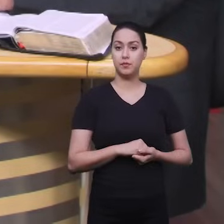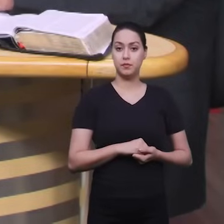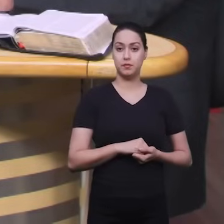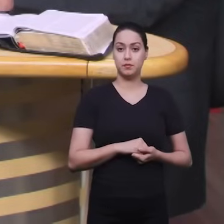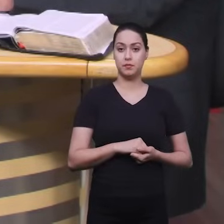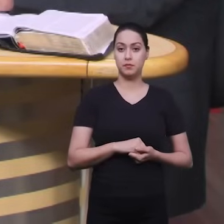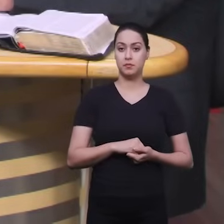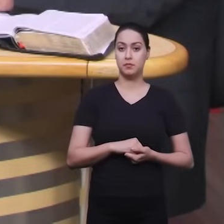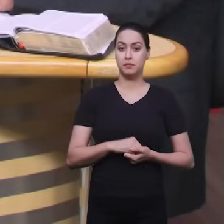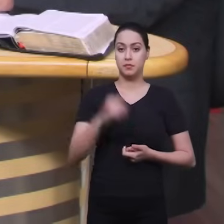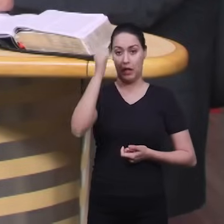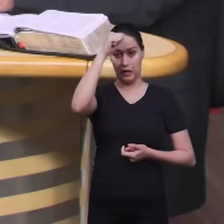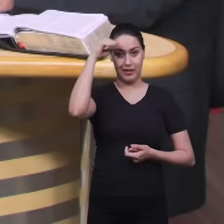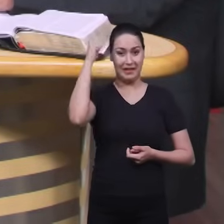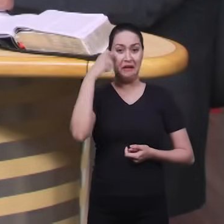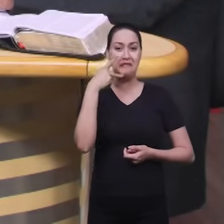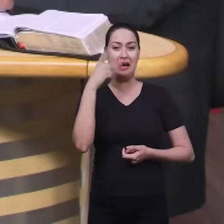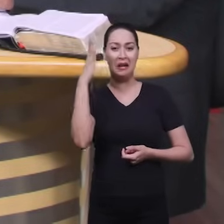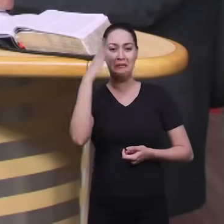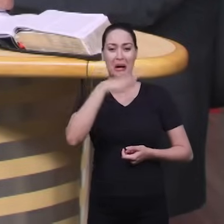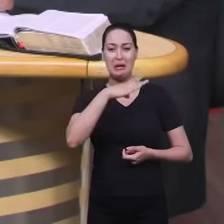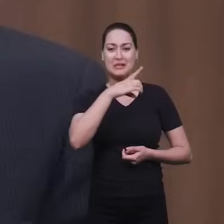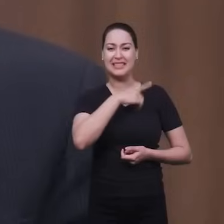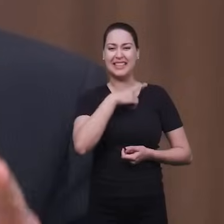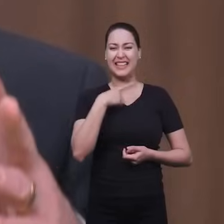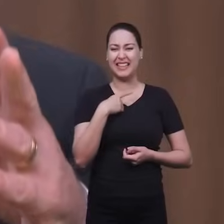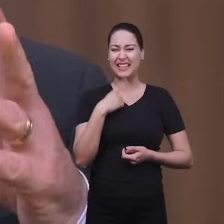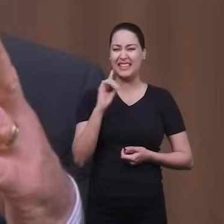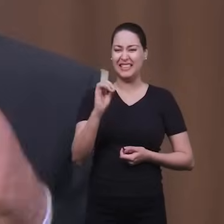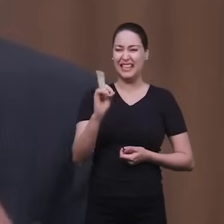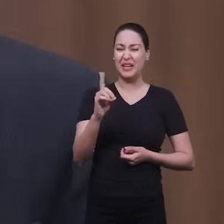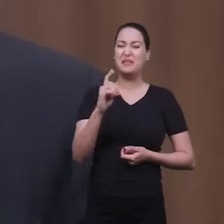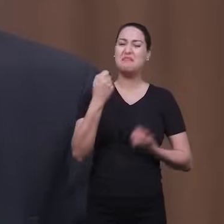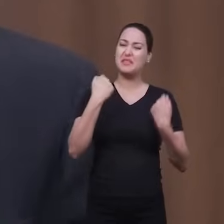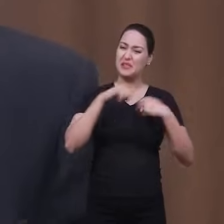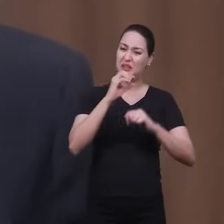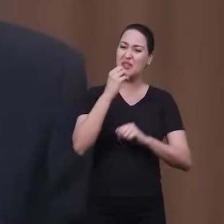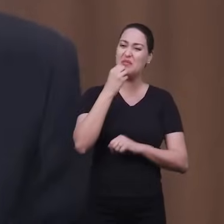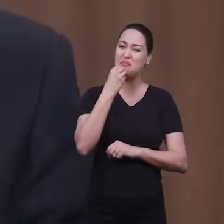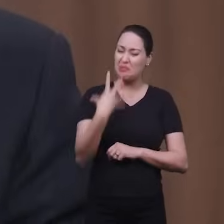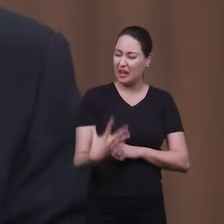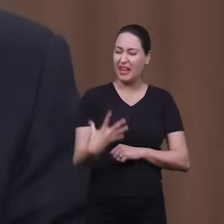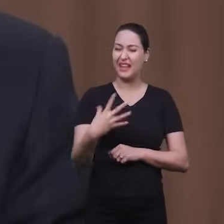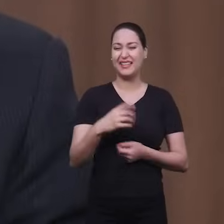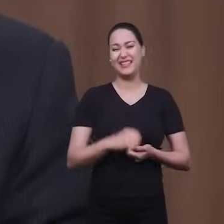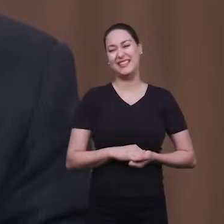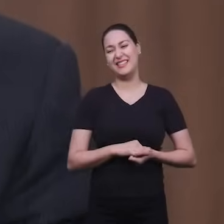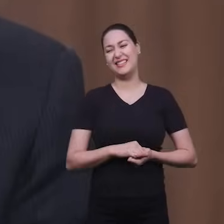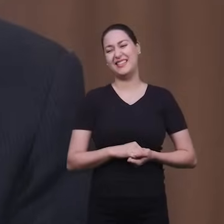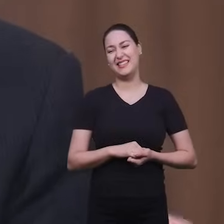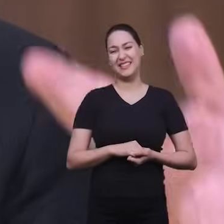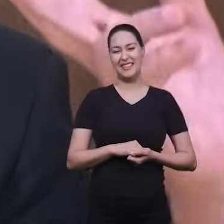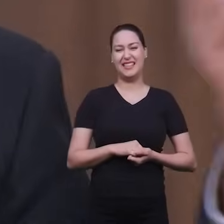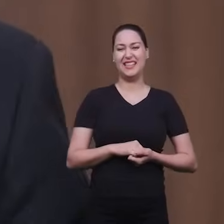você falava Amadeu falar mal do diabo já tem que falar bem e outra coisa